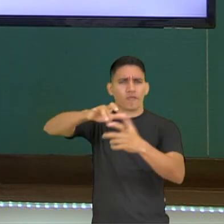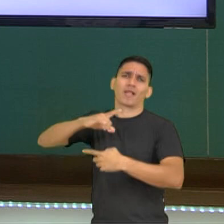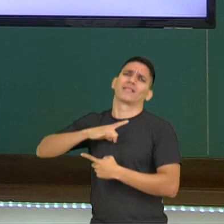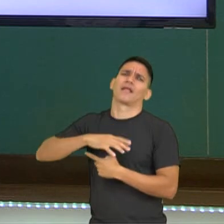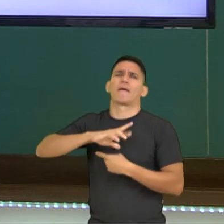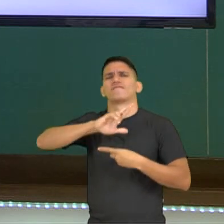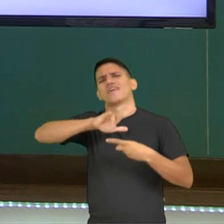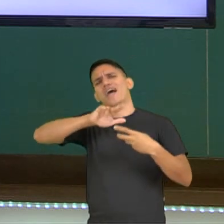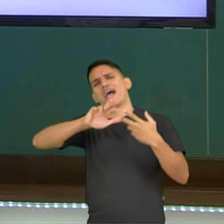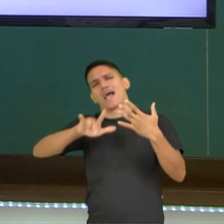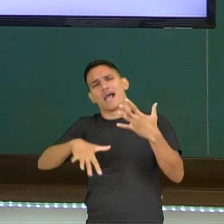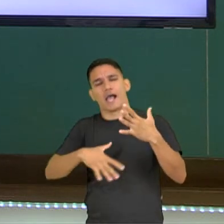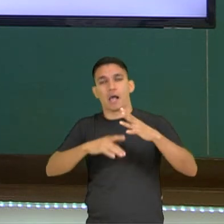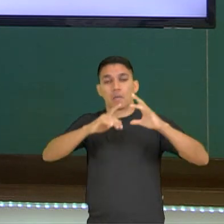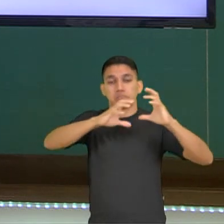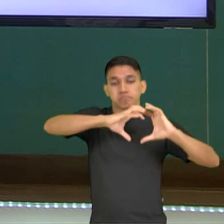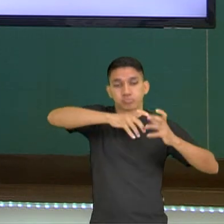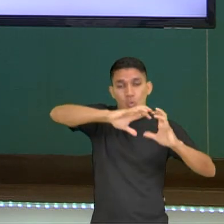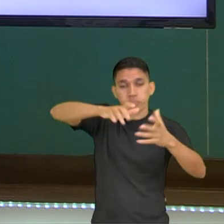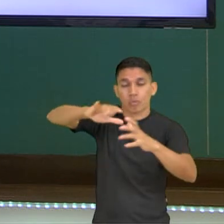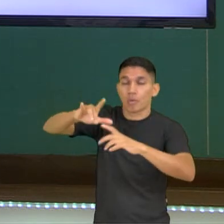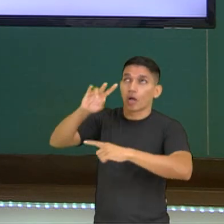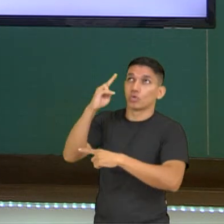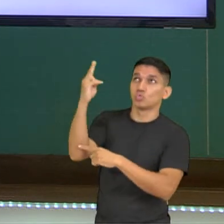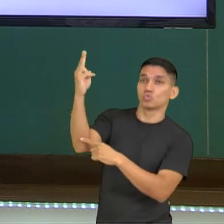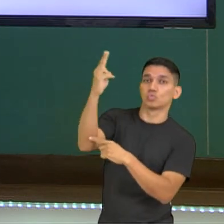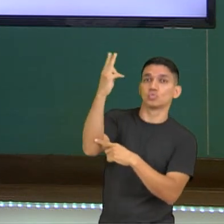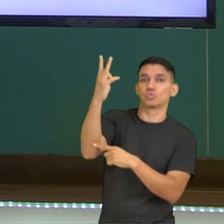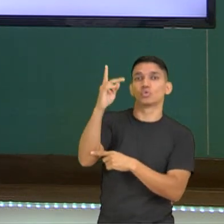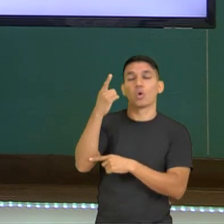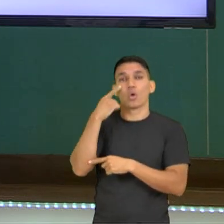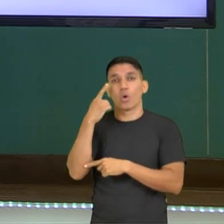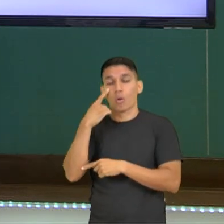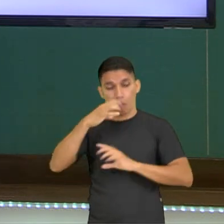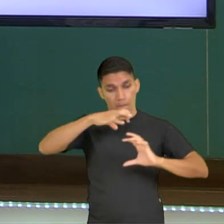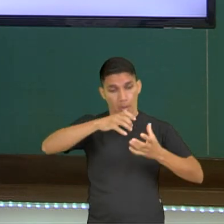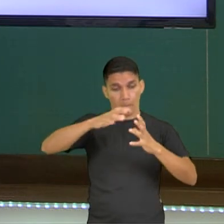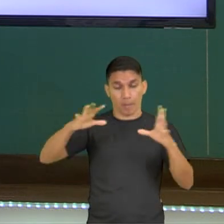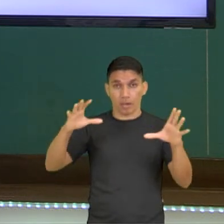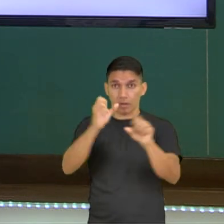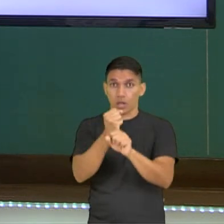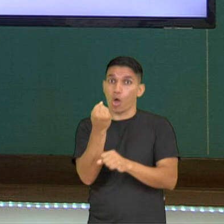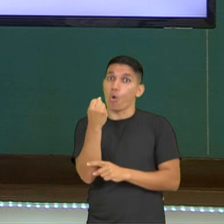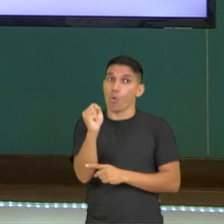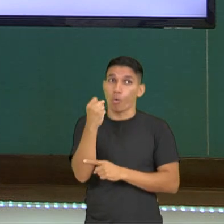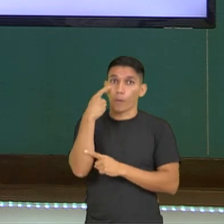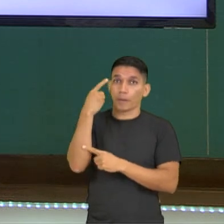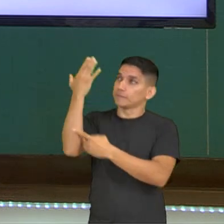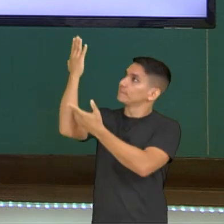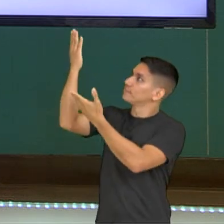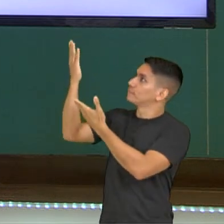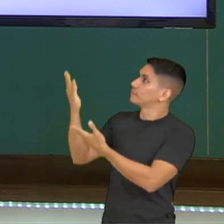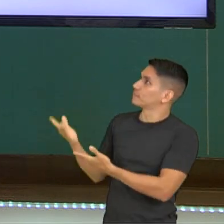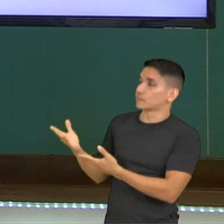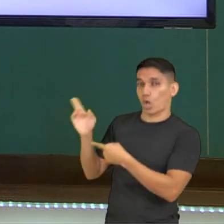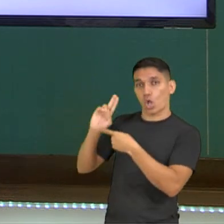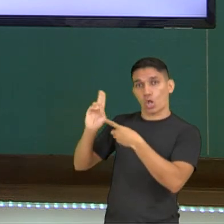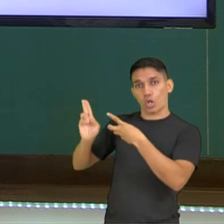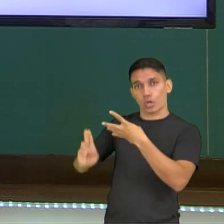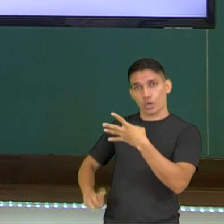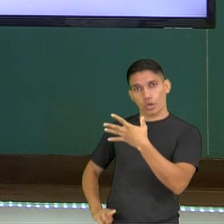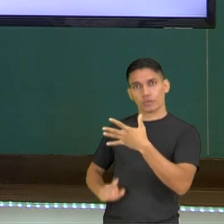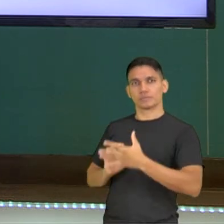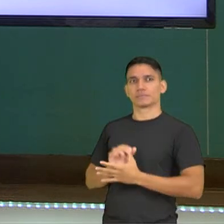vários corpos existentes no espaço. Nós temos oito planetas. E eu apresento aqui para vocês esses